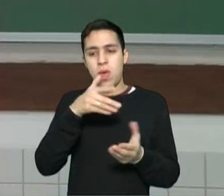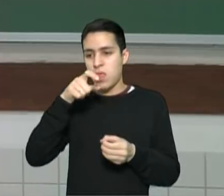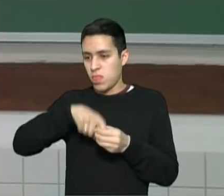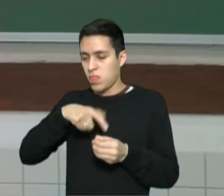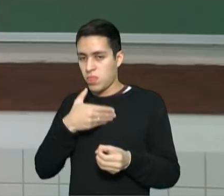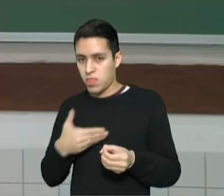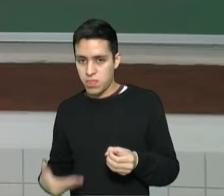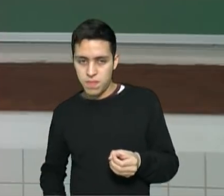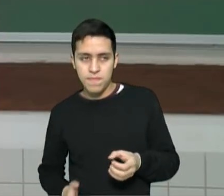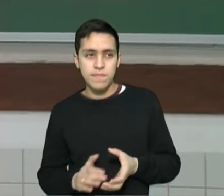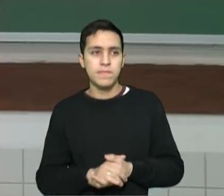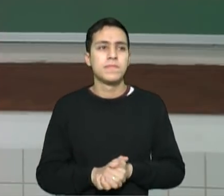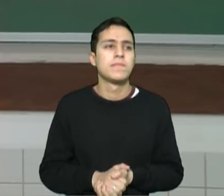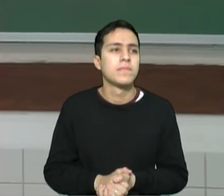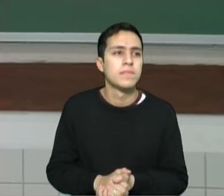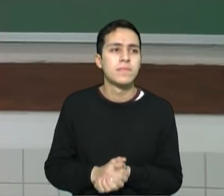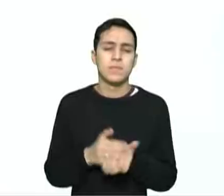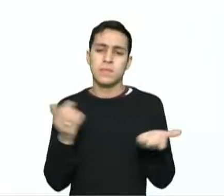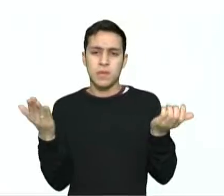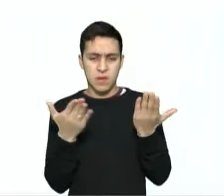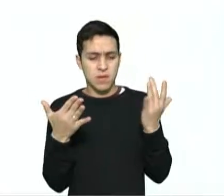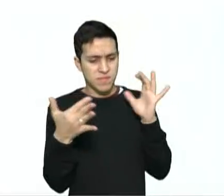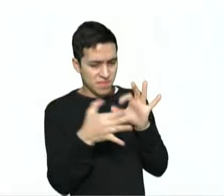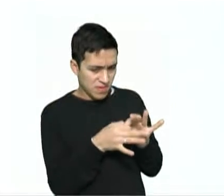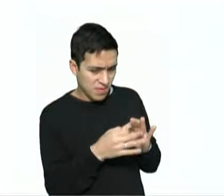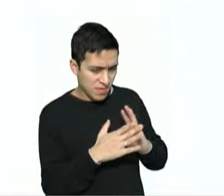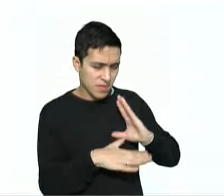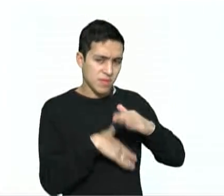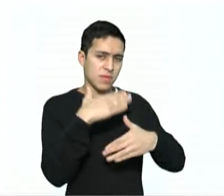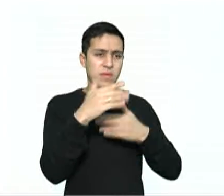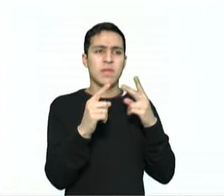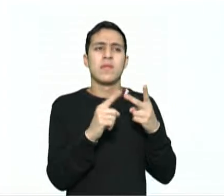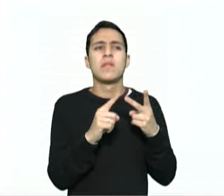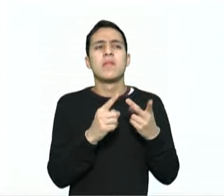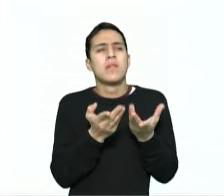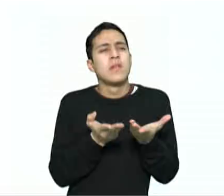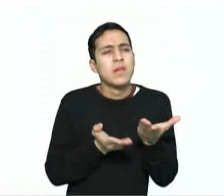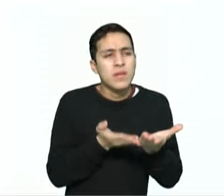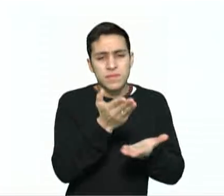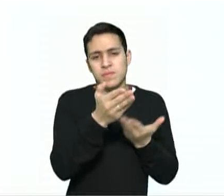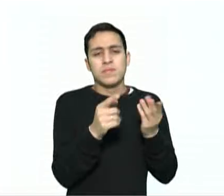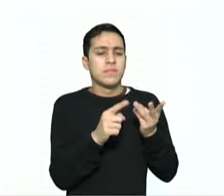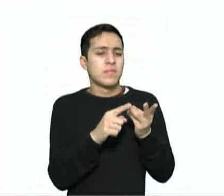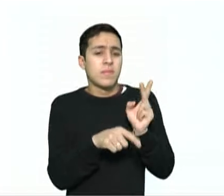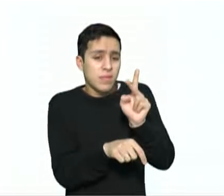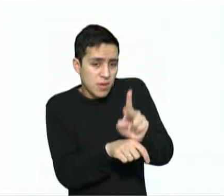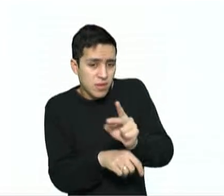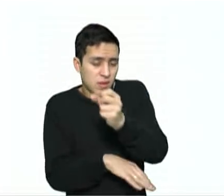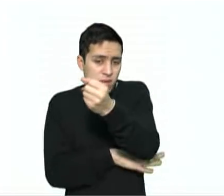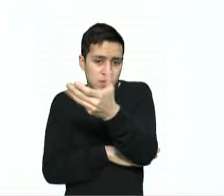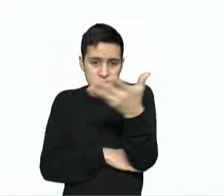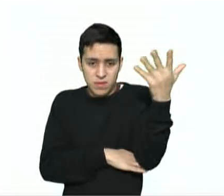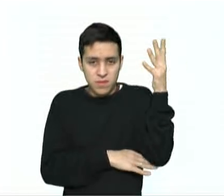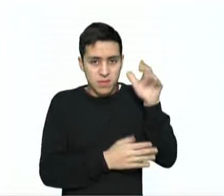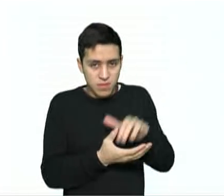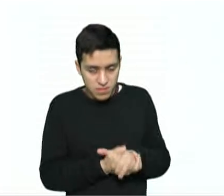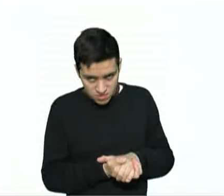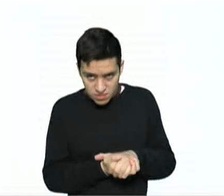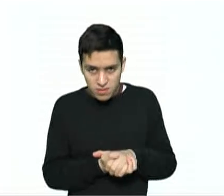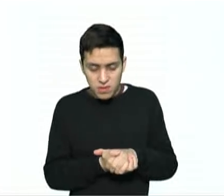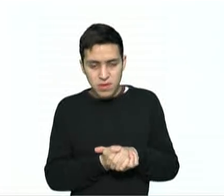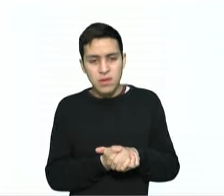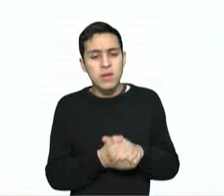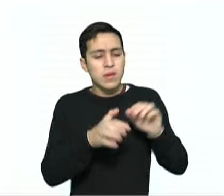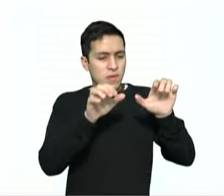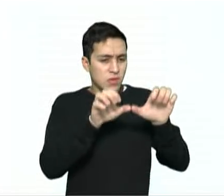em dia, temos situação ligada a desenvolvimento, serviços, proteção do meio ambiente, infraestrutura